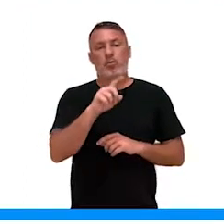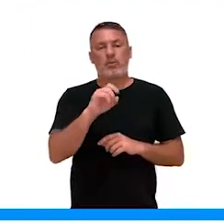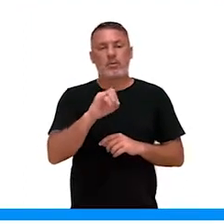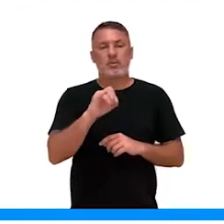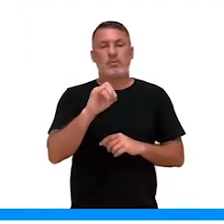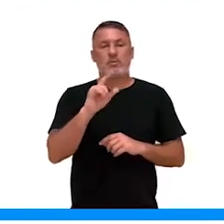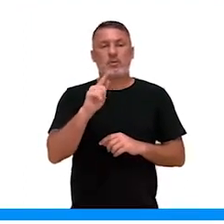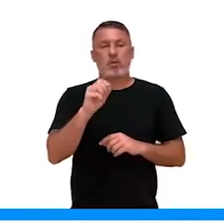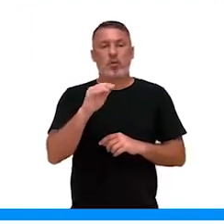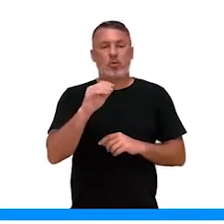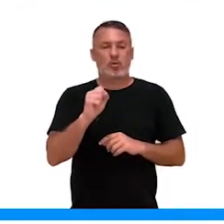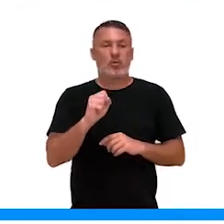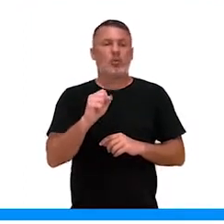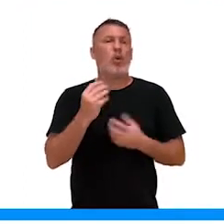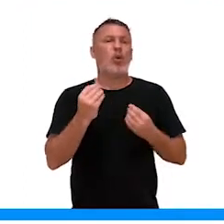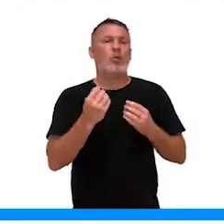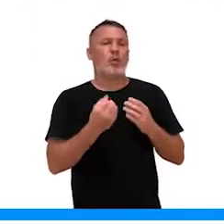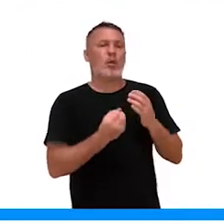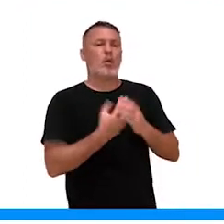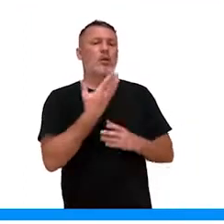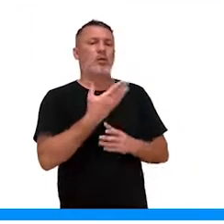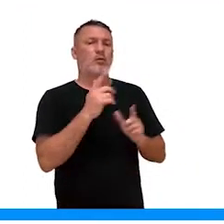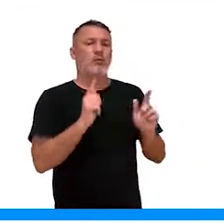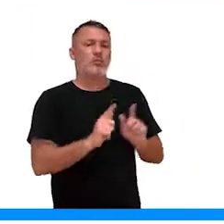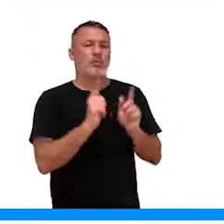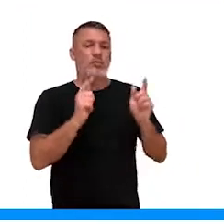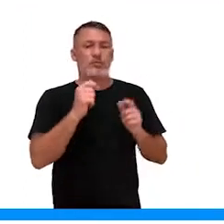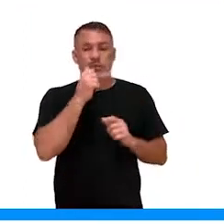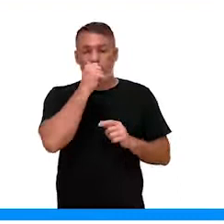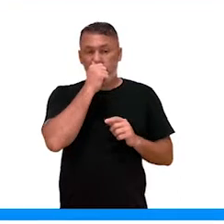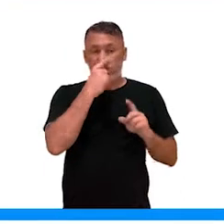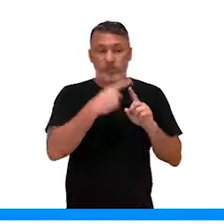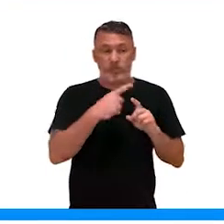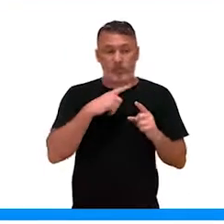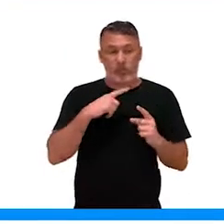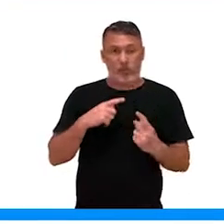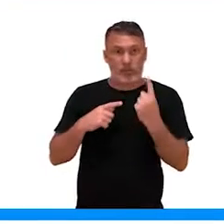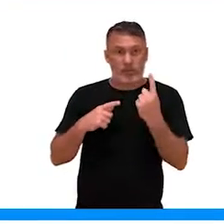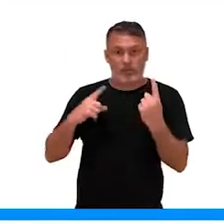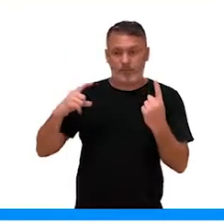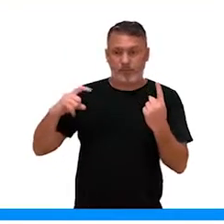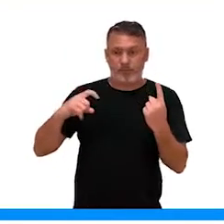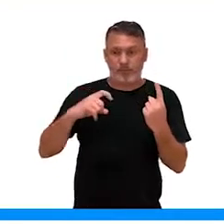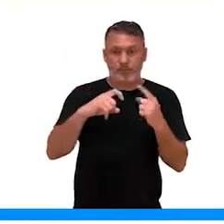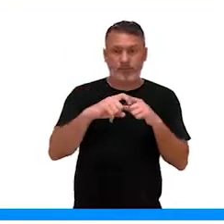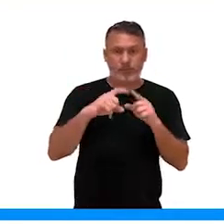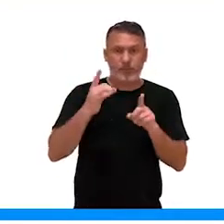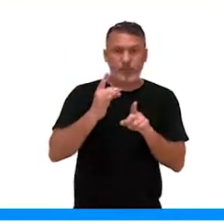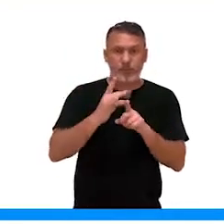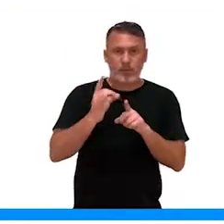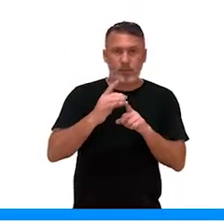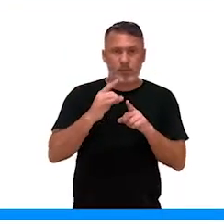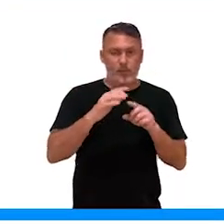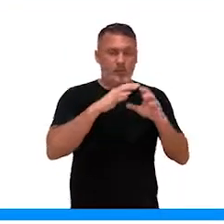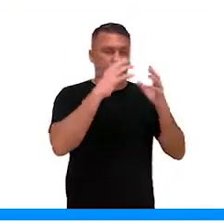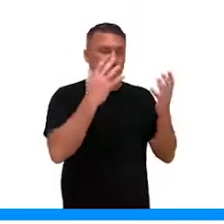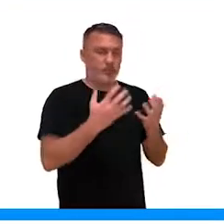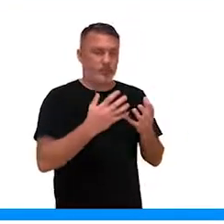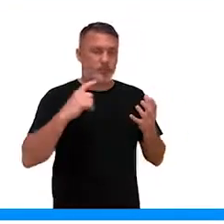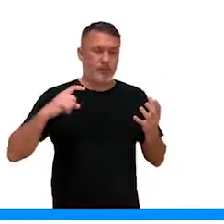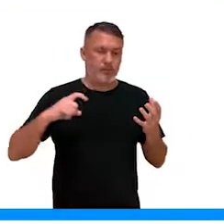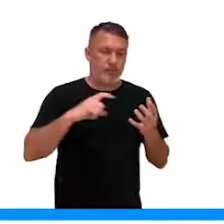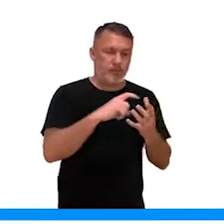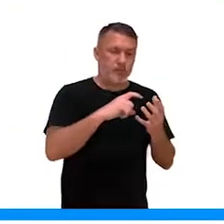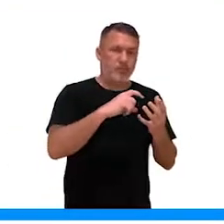são monozigóticos. Como que eles são formados? É o seguinte, é quando a gente teve um espermatozoide